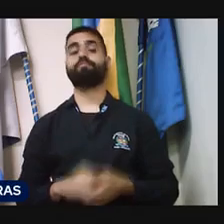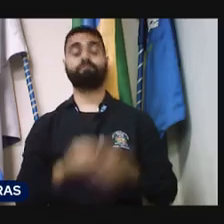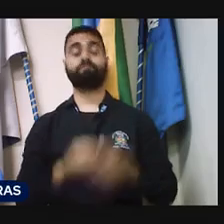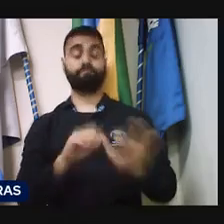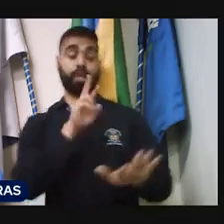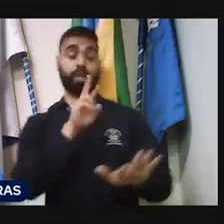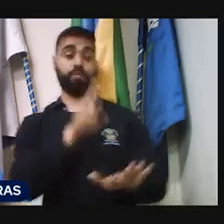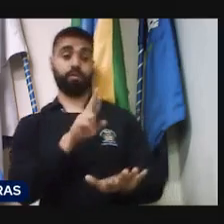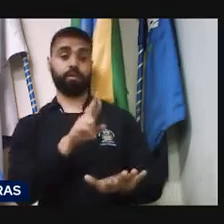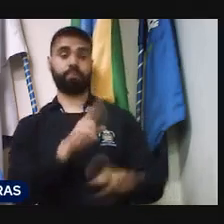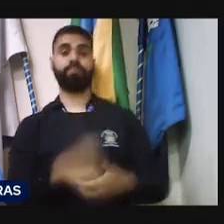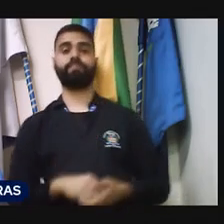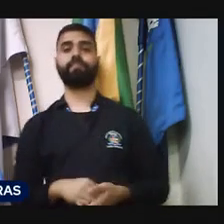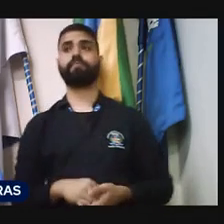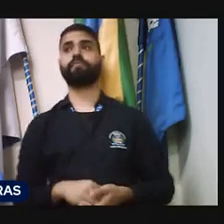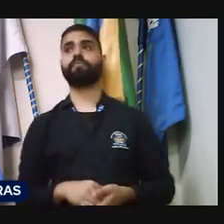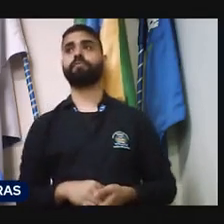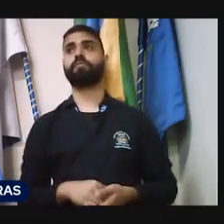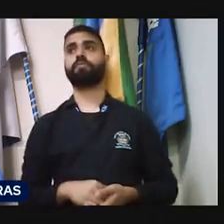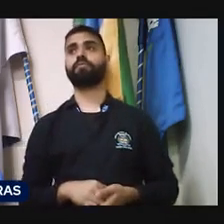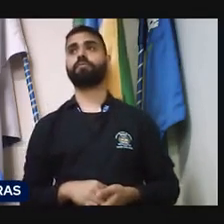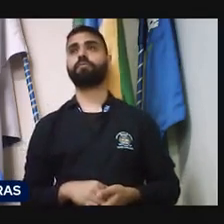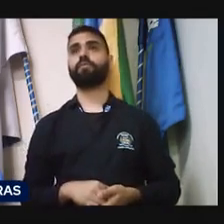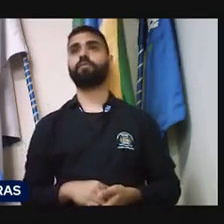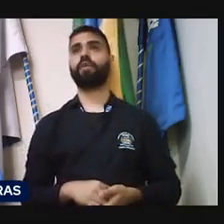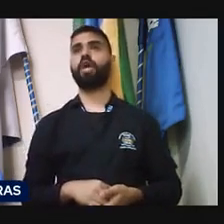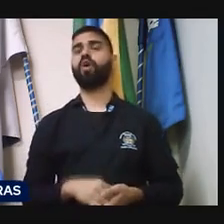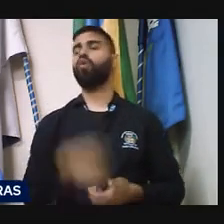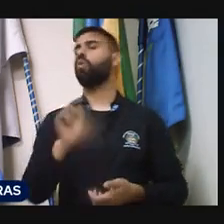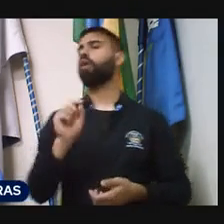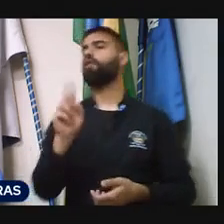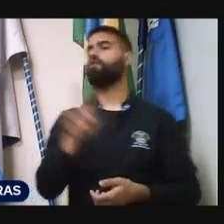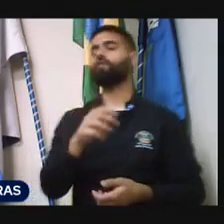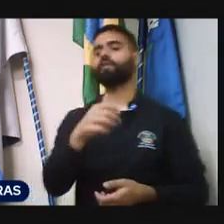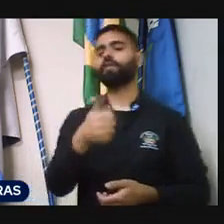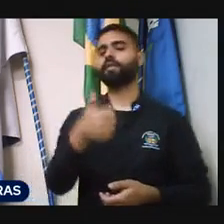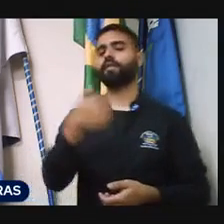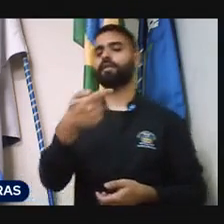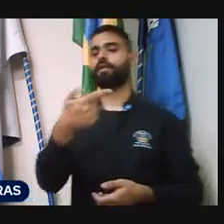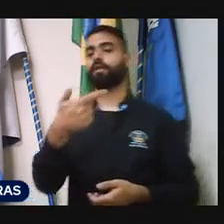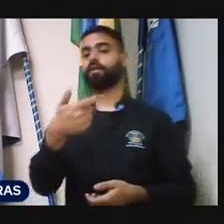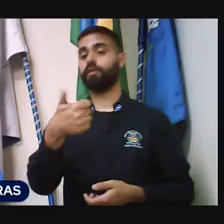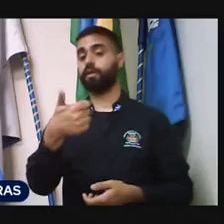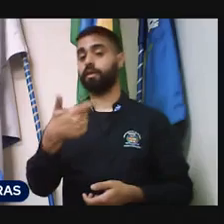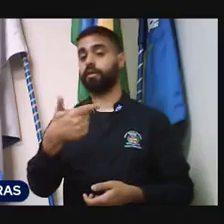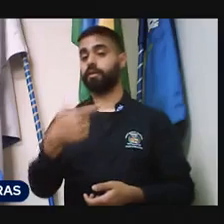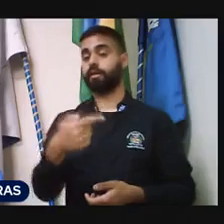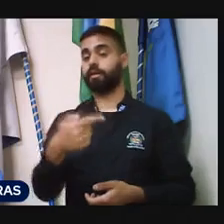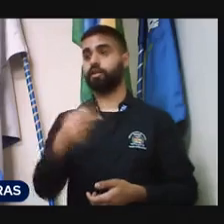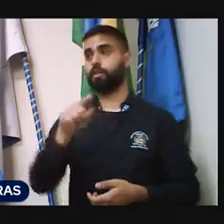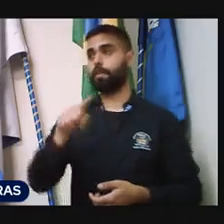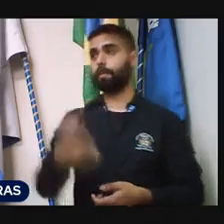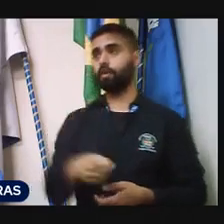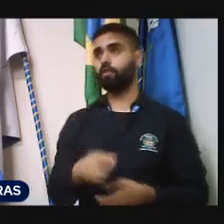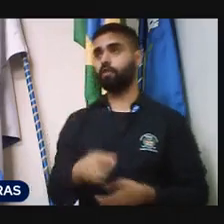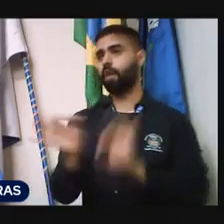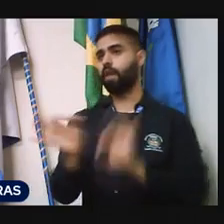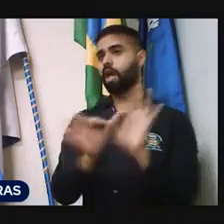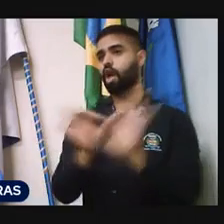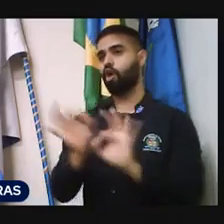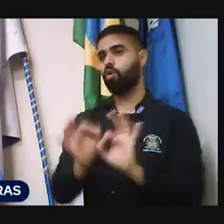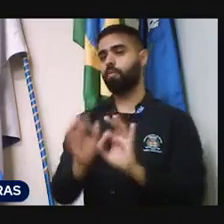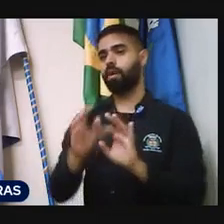né oito de 117.000 utilizado para adequar as instalações